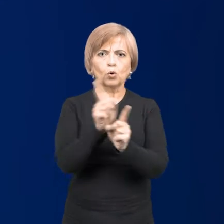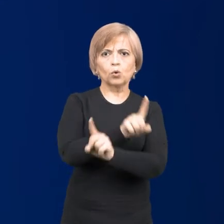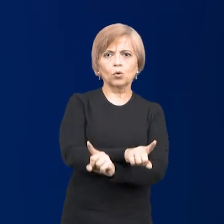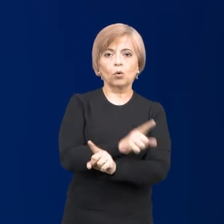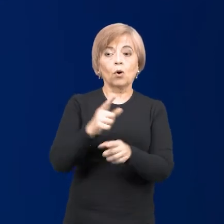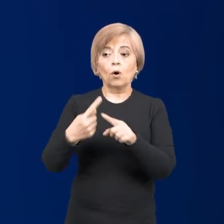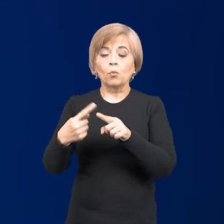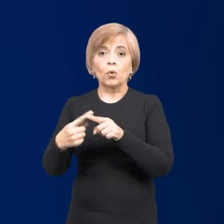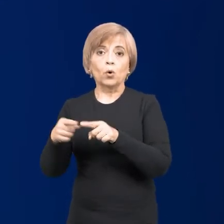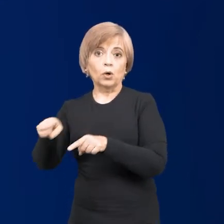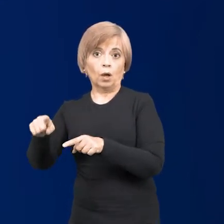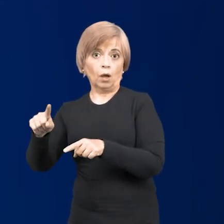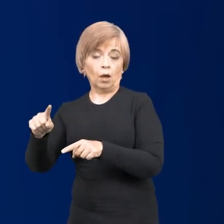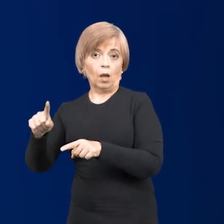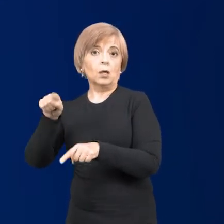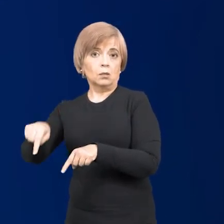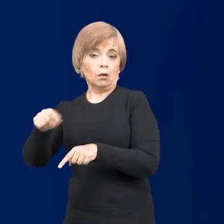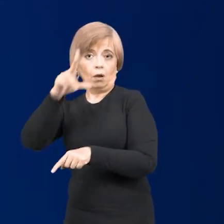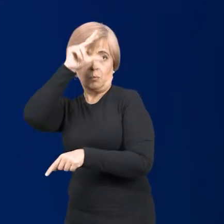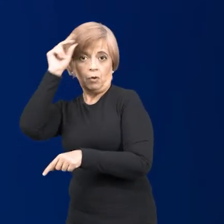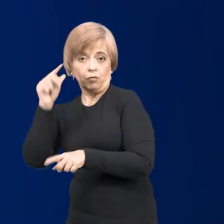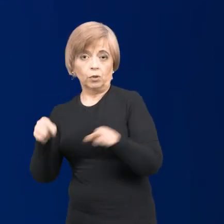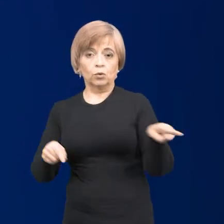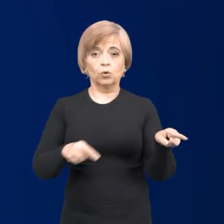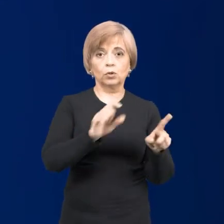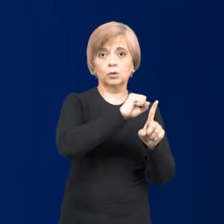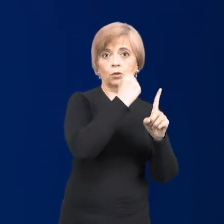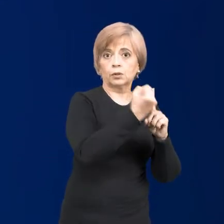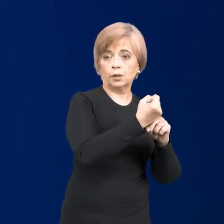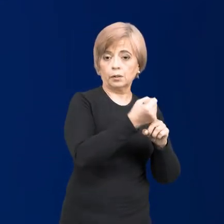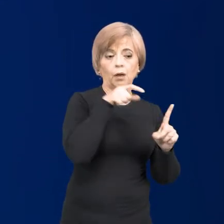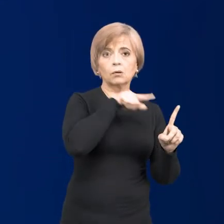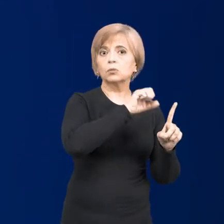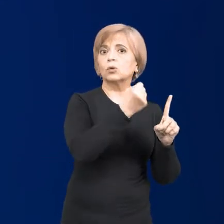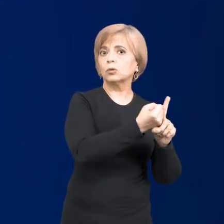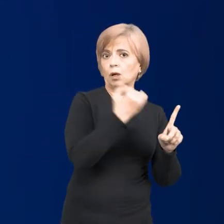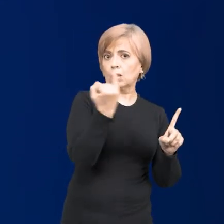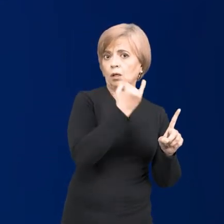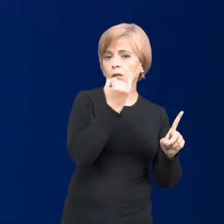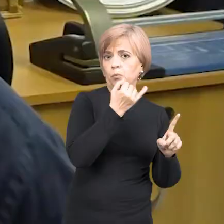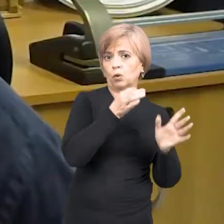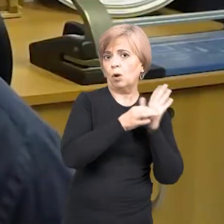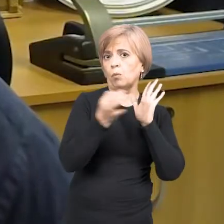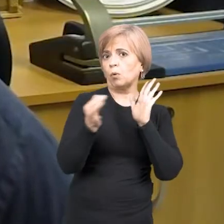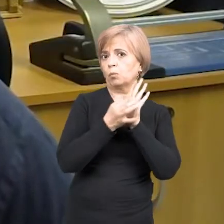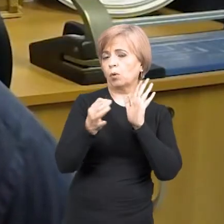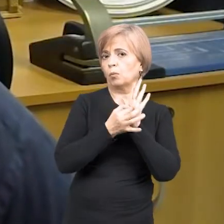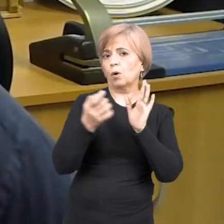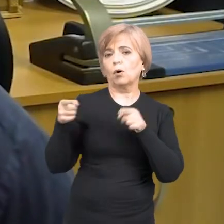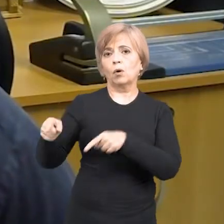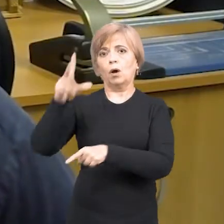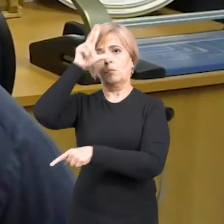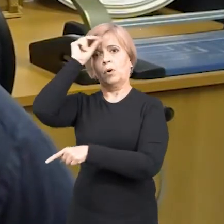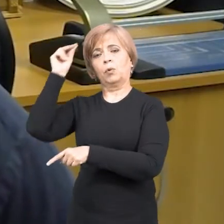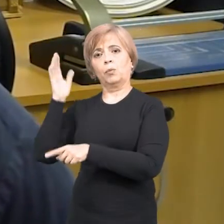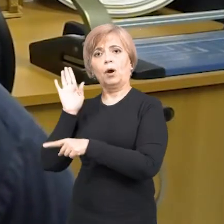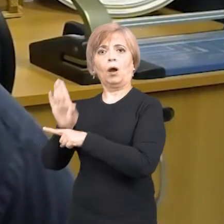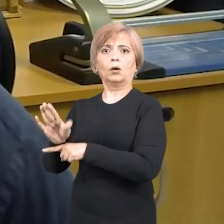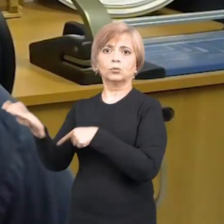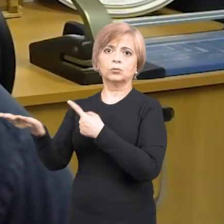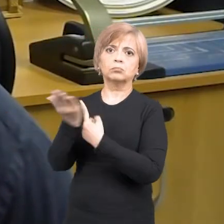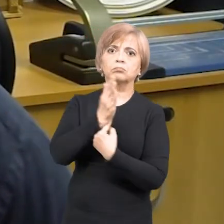governo e membros da sociedade civil. É o conselho que opina nas matérias relevantes e realiza o controle social das políticas políticas